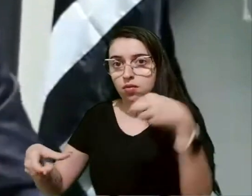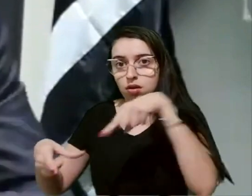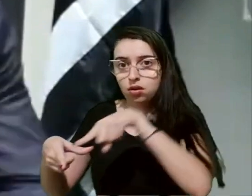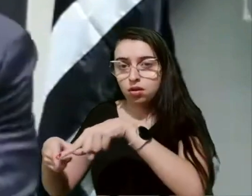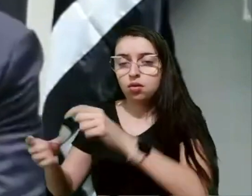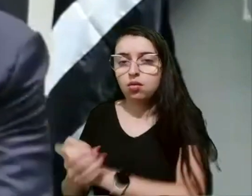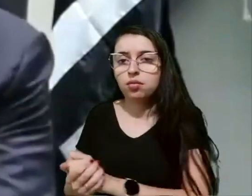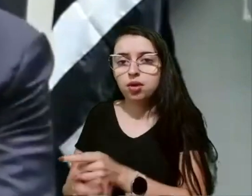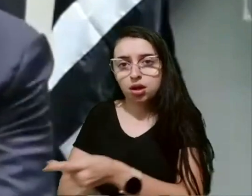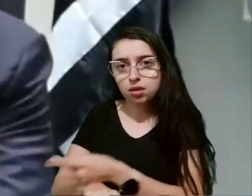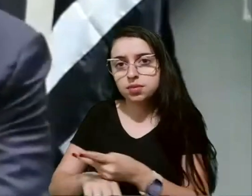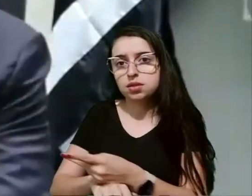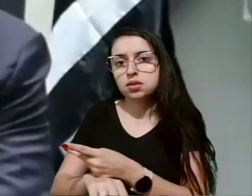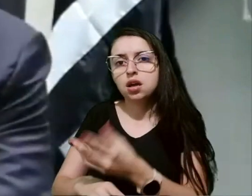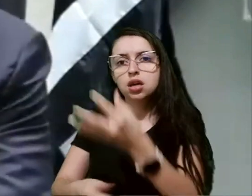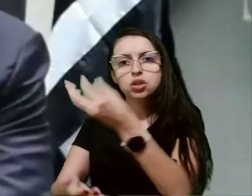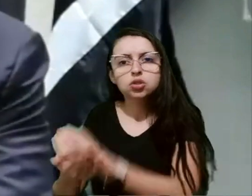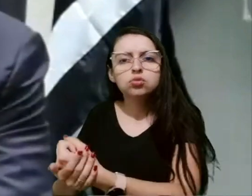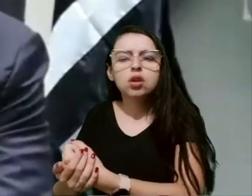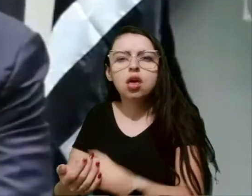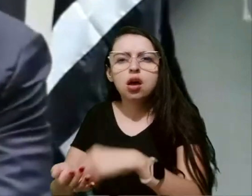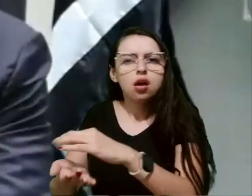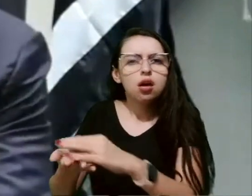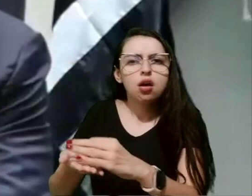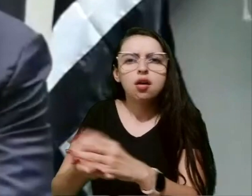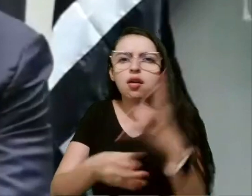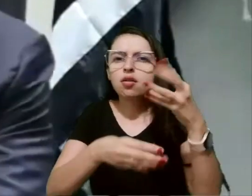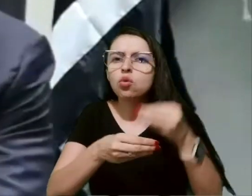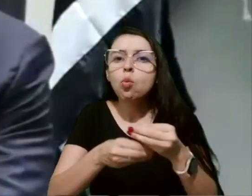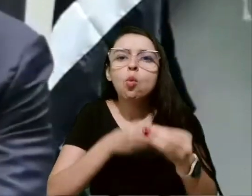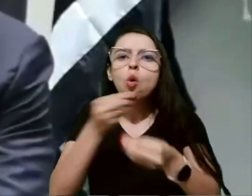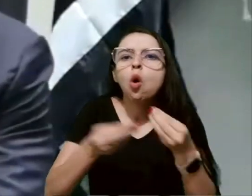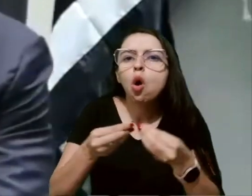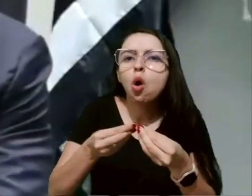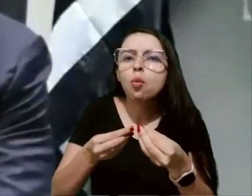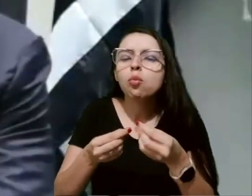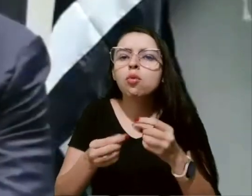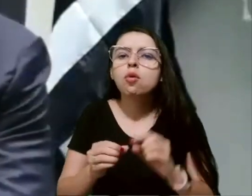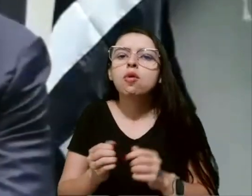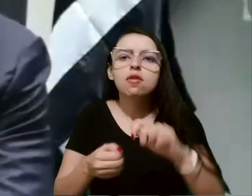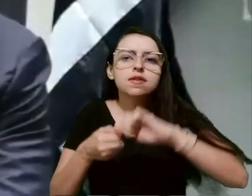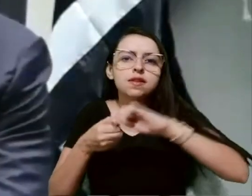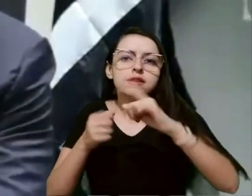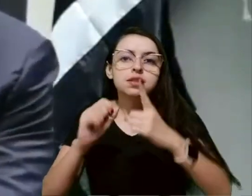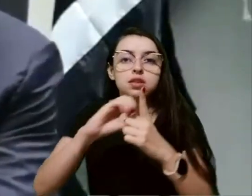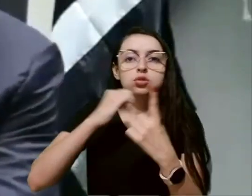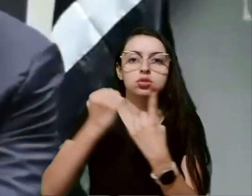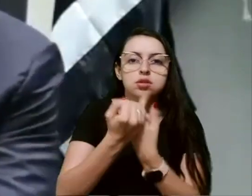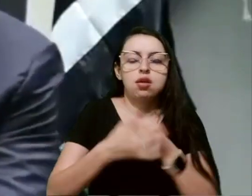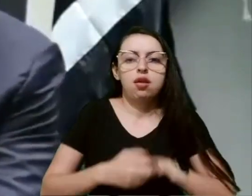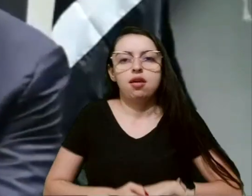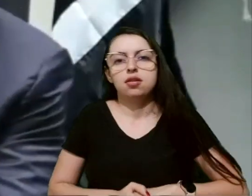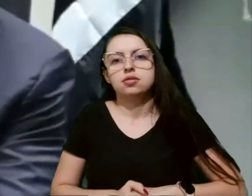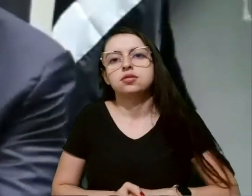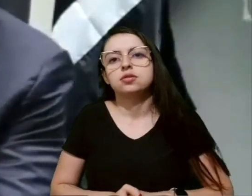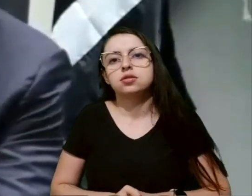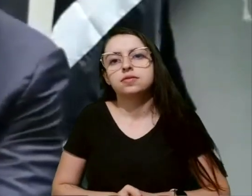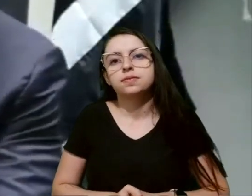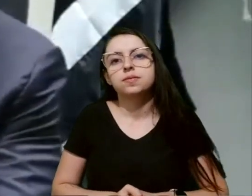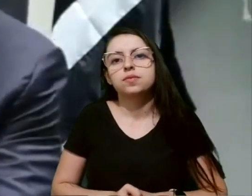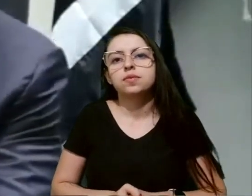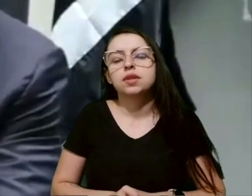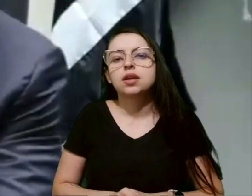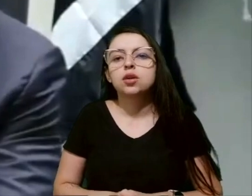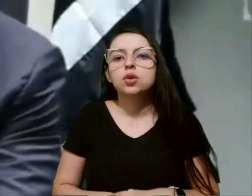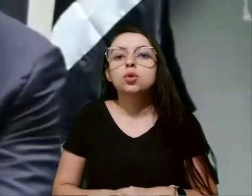para recolher dados a respeito de como a sociedade estava funcionando. Então, assim, isso é desde, de novo, dos cientistas